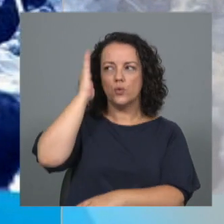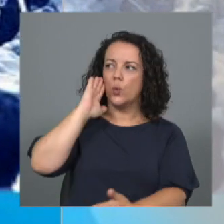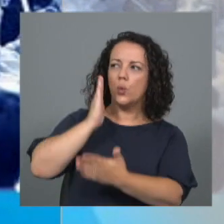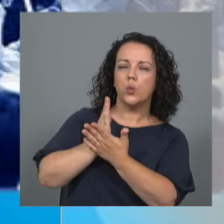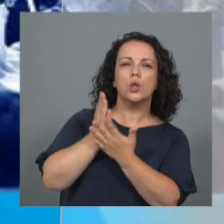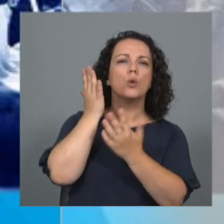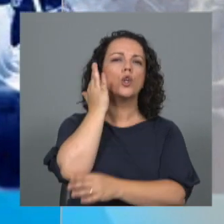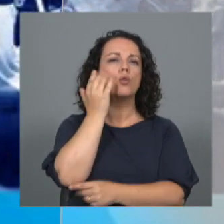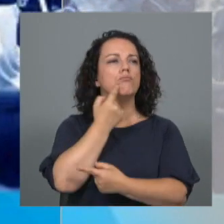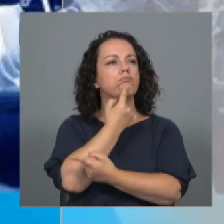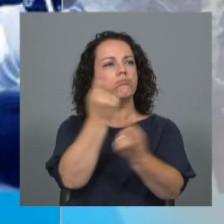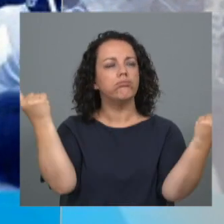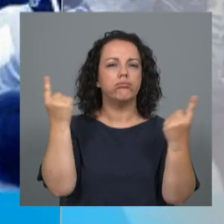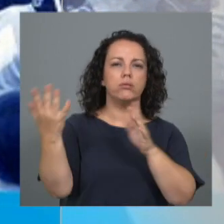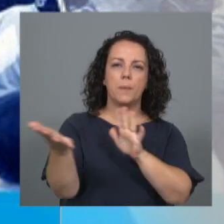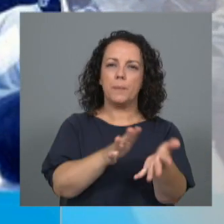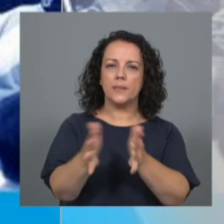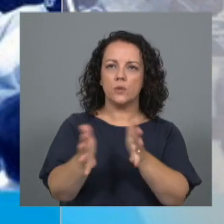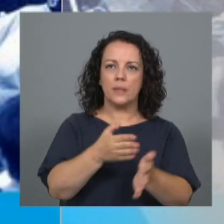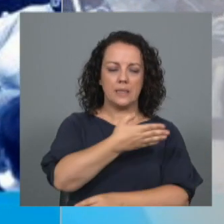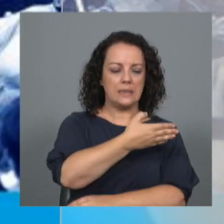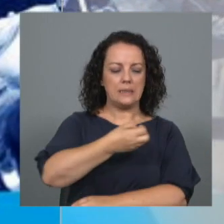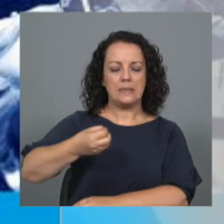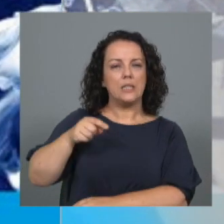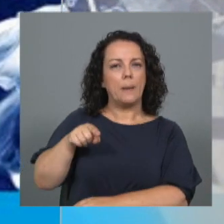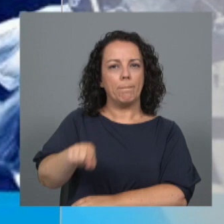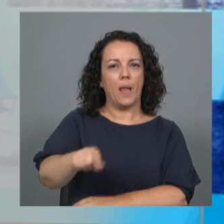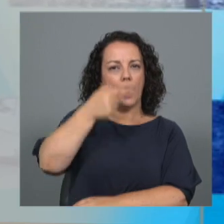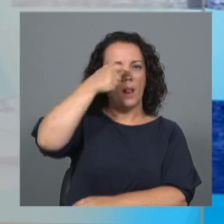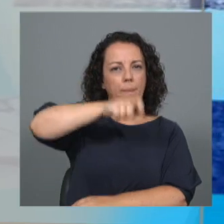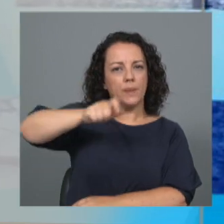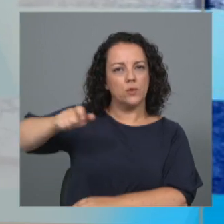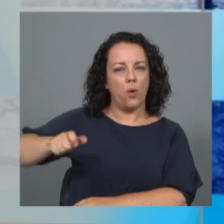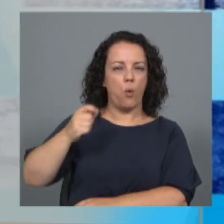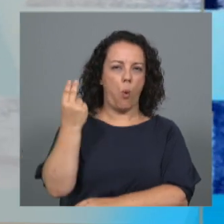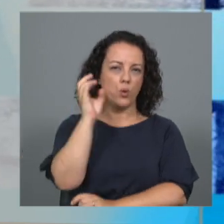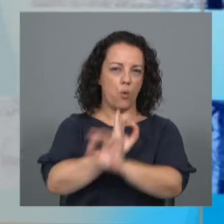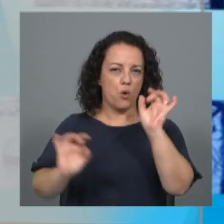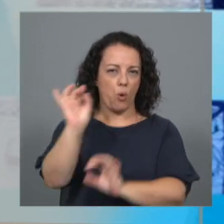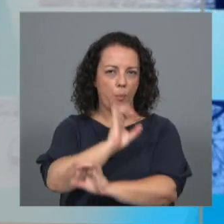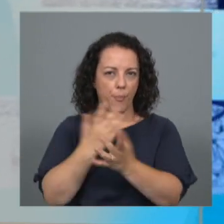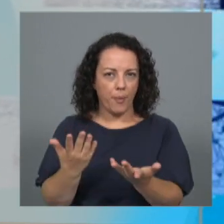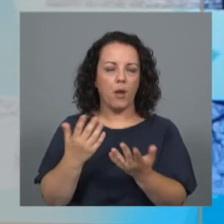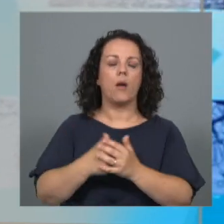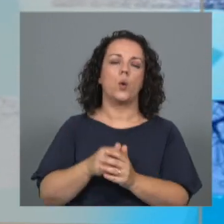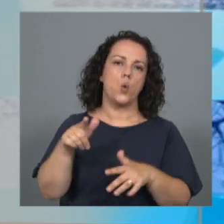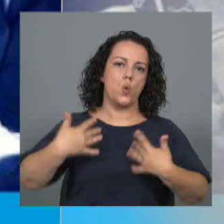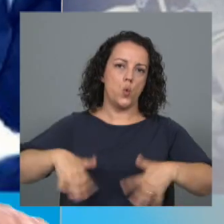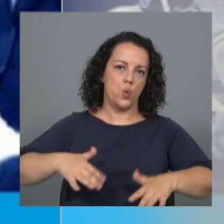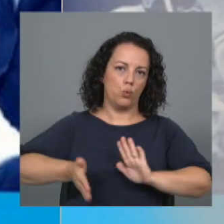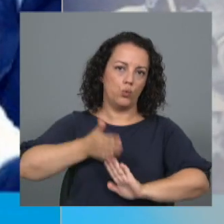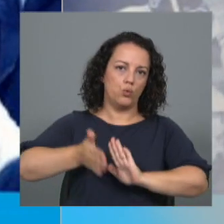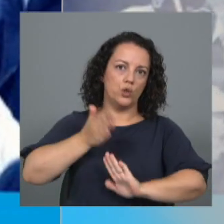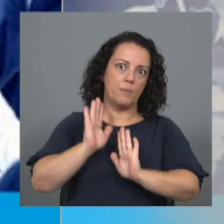numa casa das 700 mil pessoas a nível da União Europeia e realmente é uma urgência o